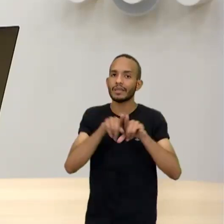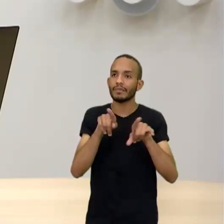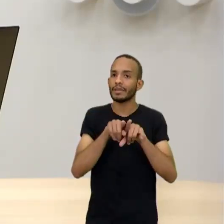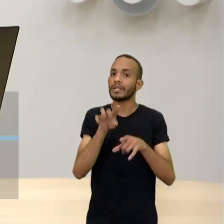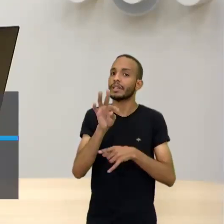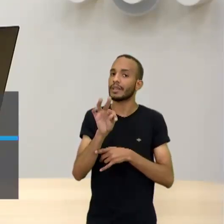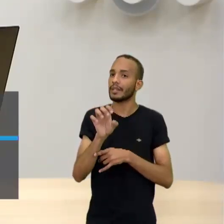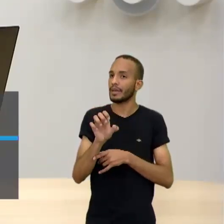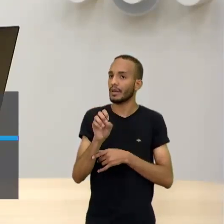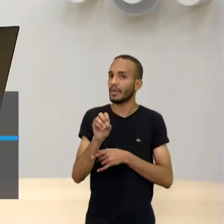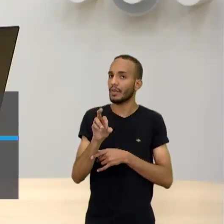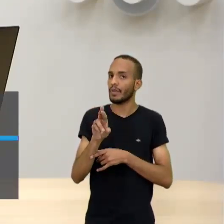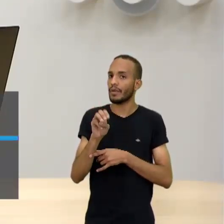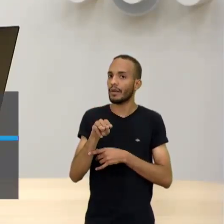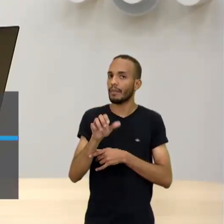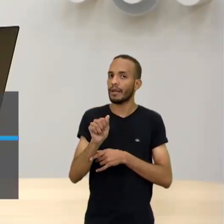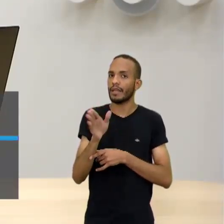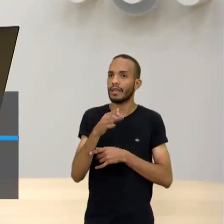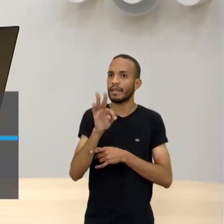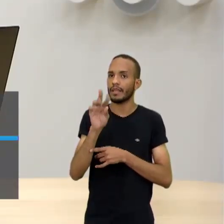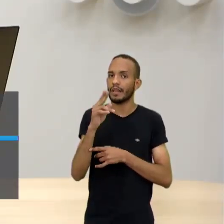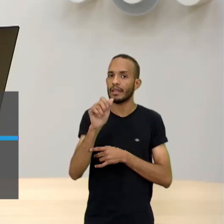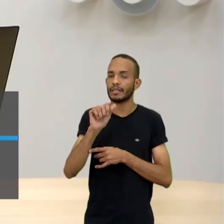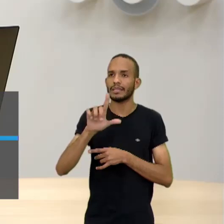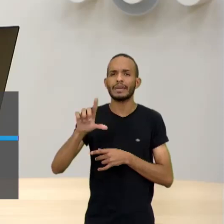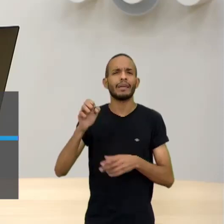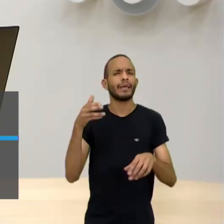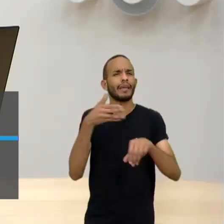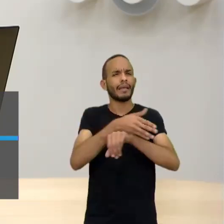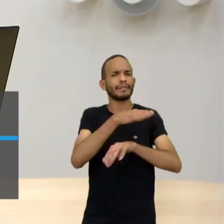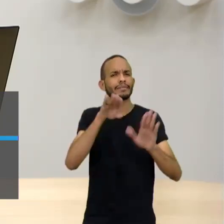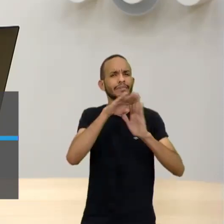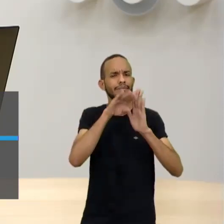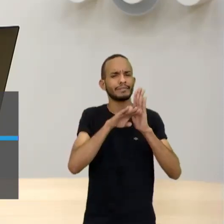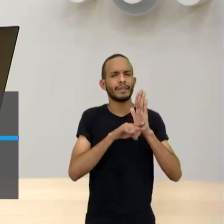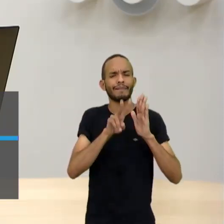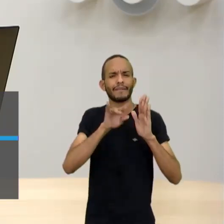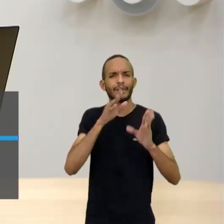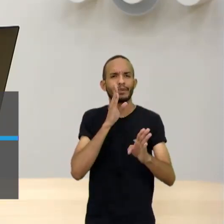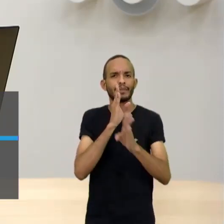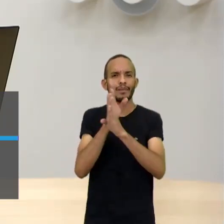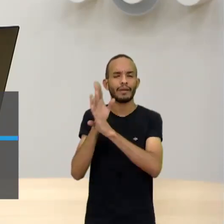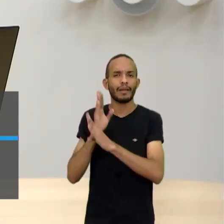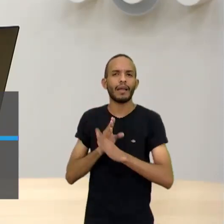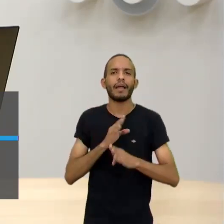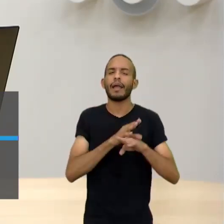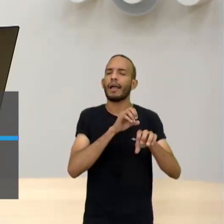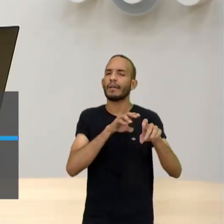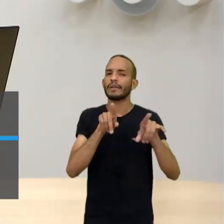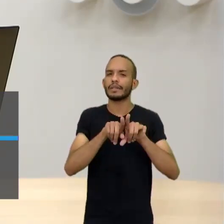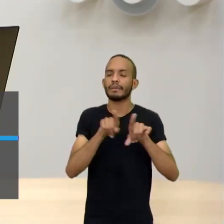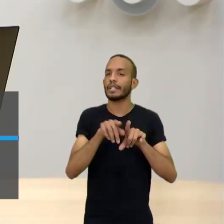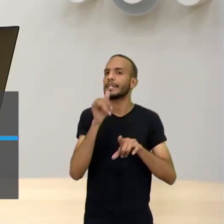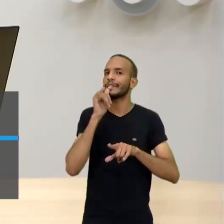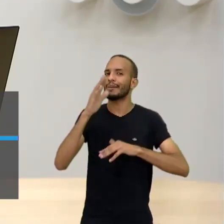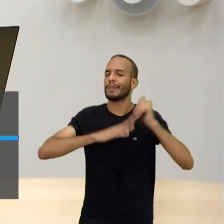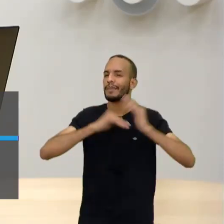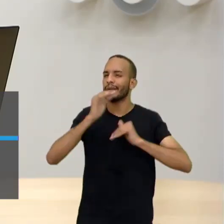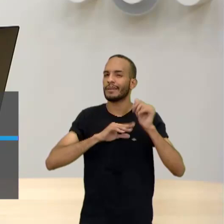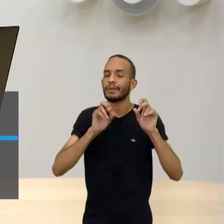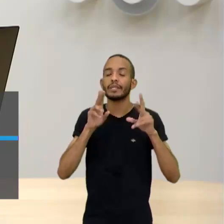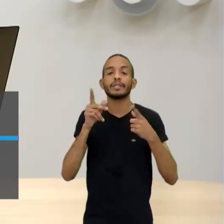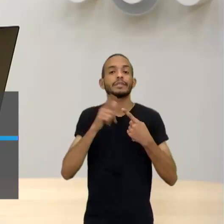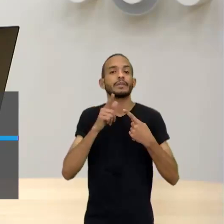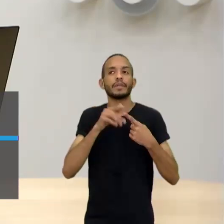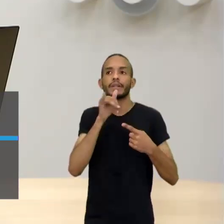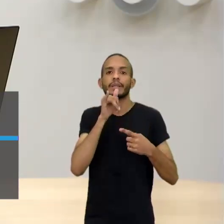de Tales. Então, pessoal, entra lá no repositório e procura, você vai encontrar aulas lá. E com exemplos práticos,